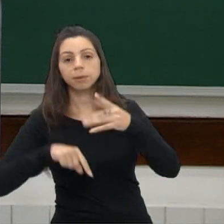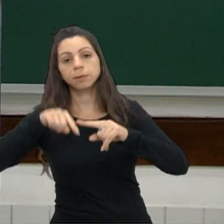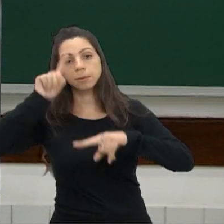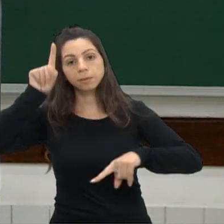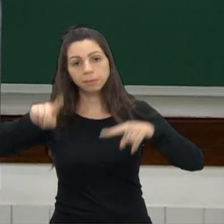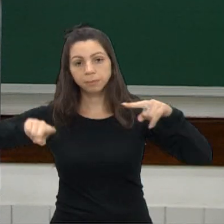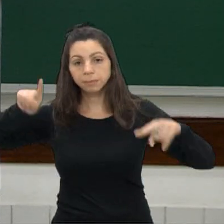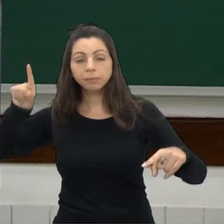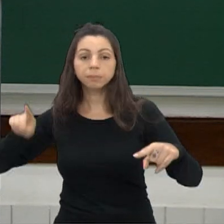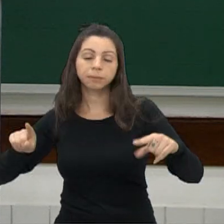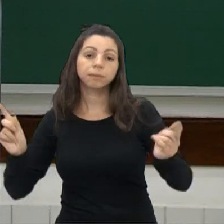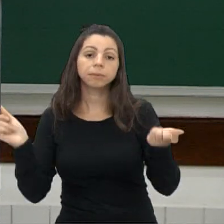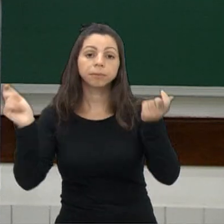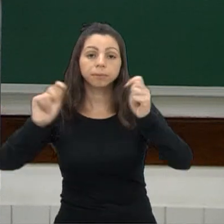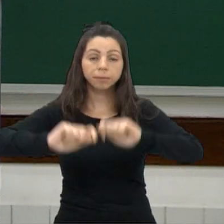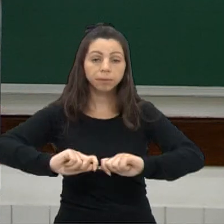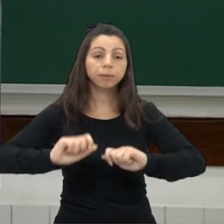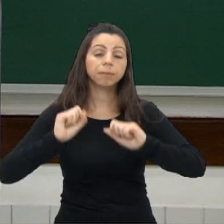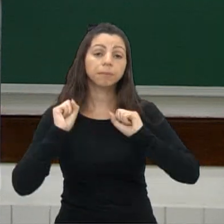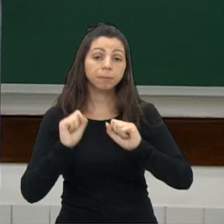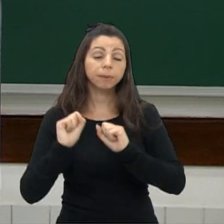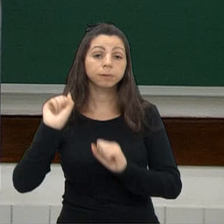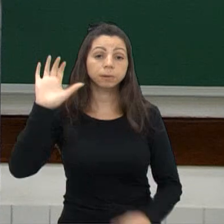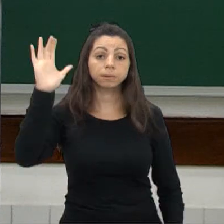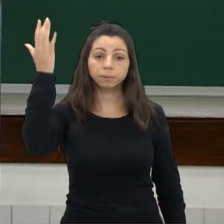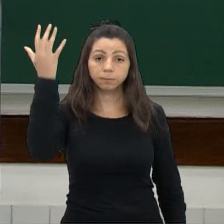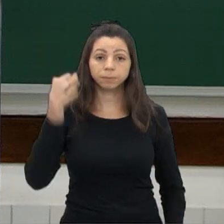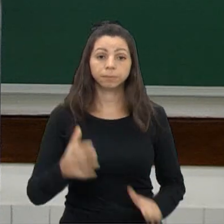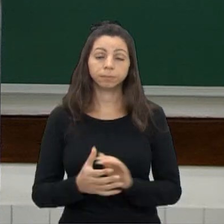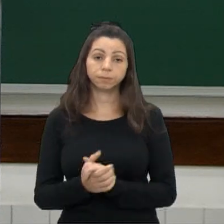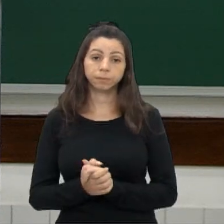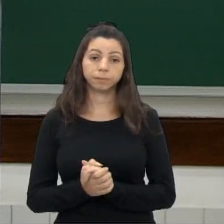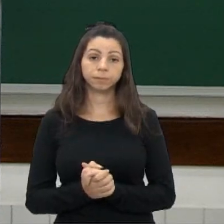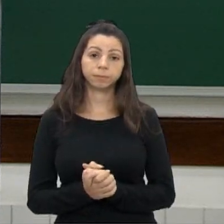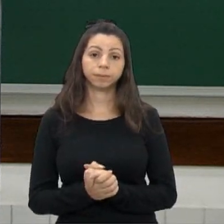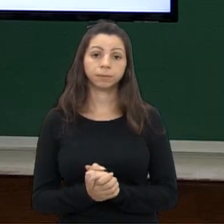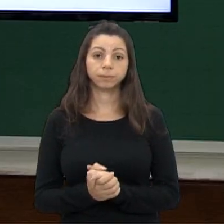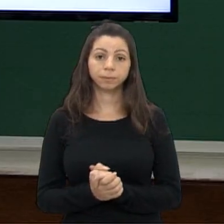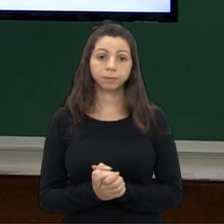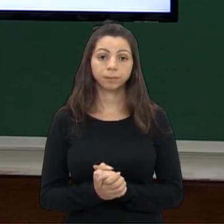variadas possibilidades que podem acontecer ou não.